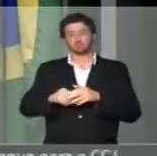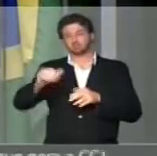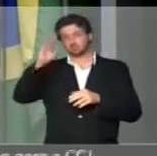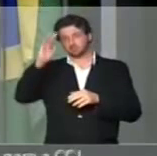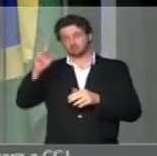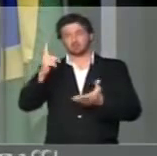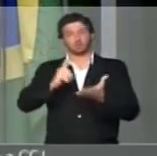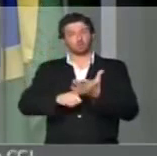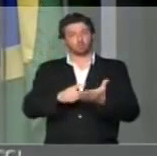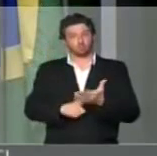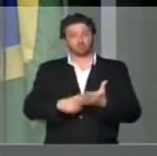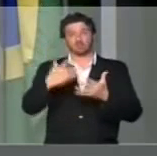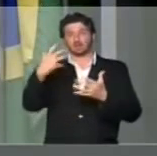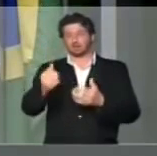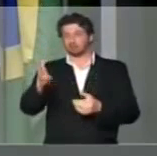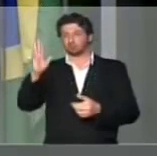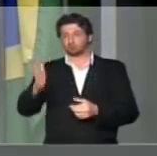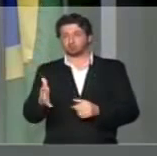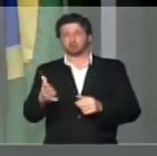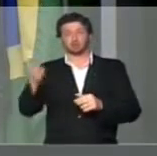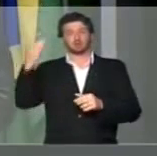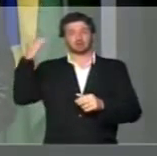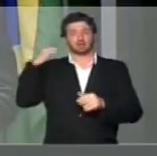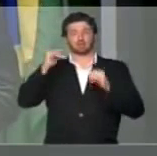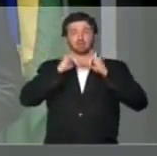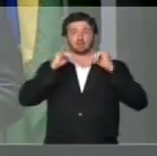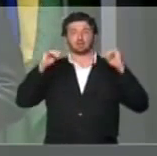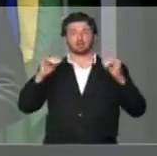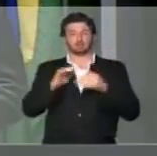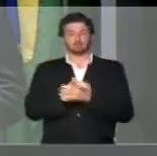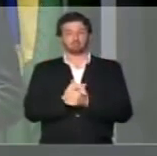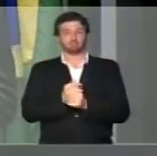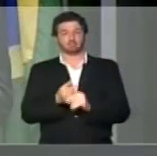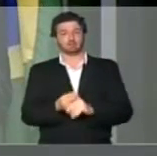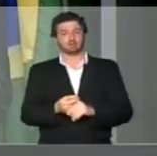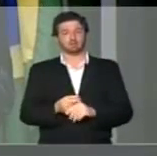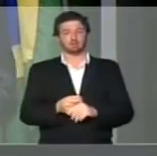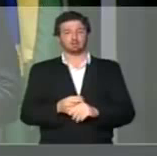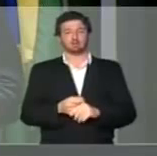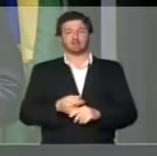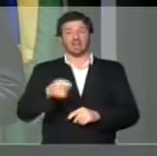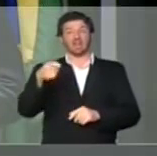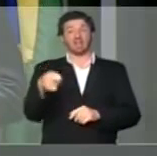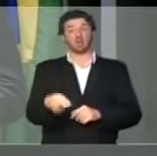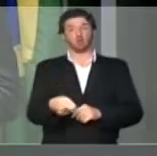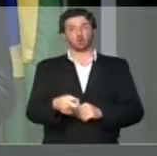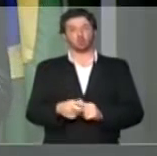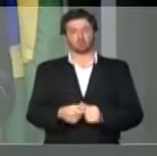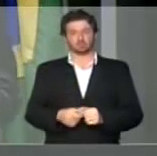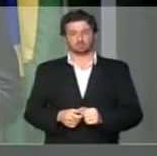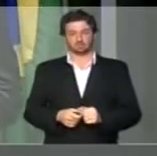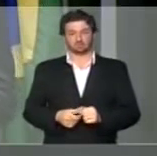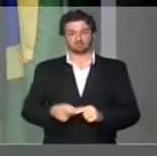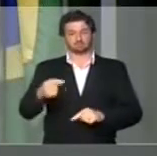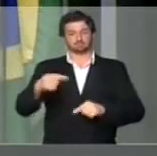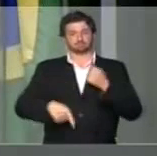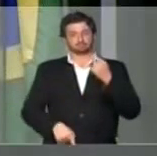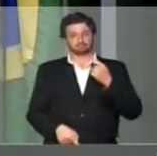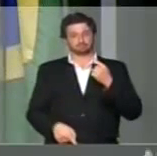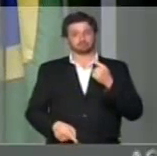veementes compromissos que assumiu durante a campanha de forma autoritária,